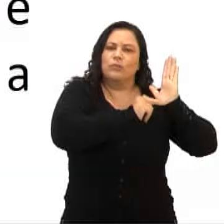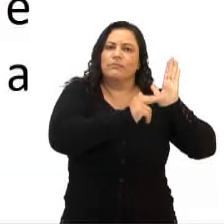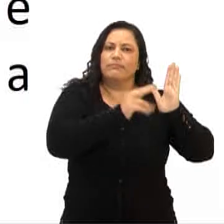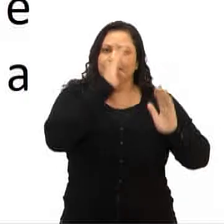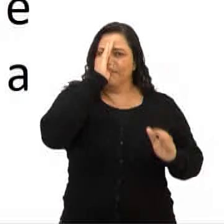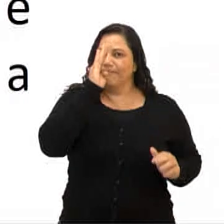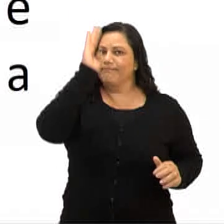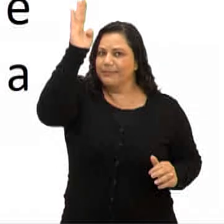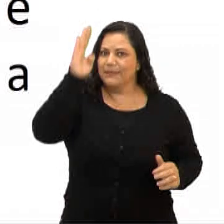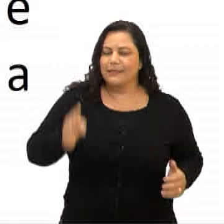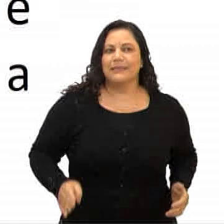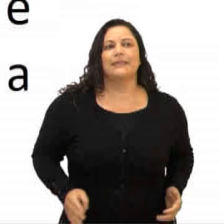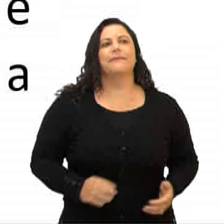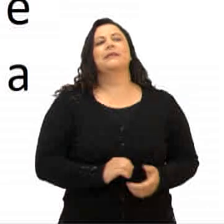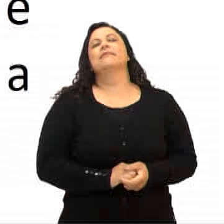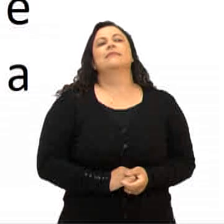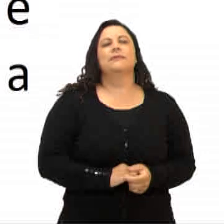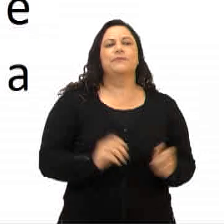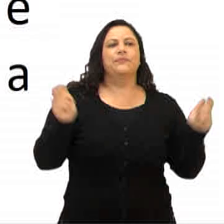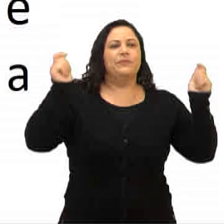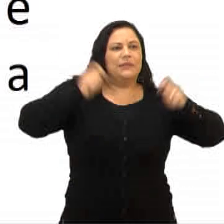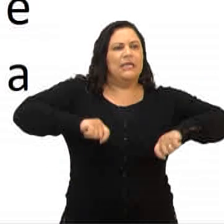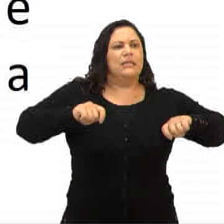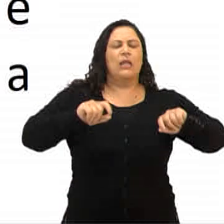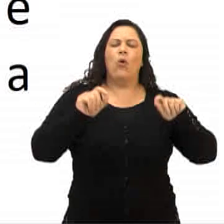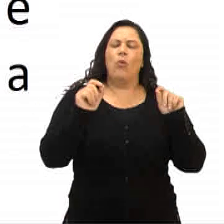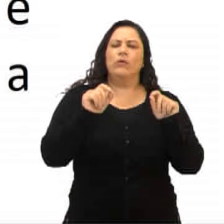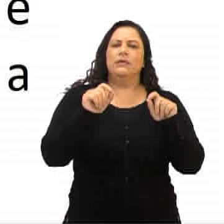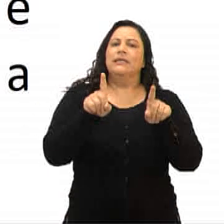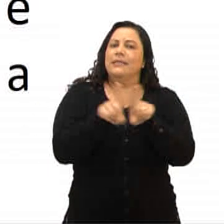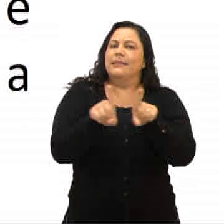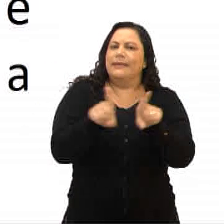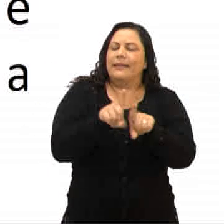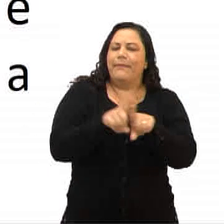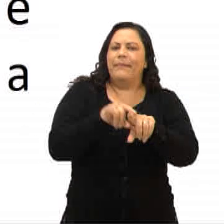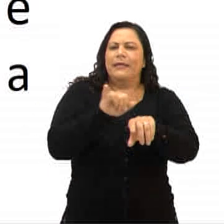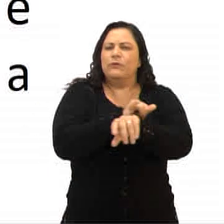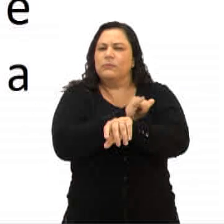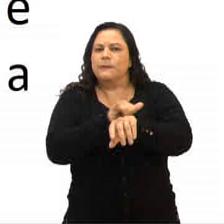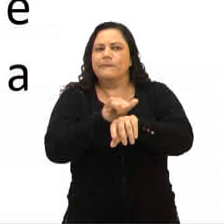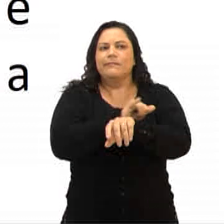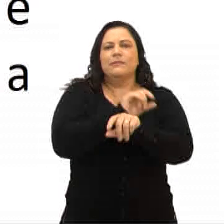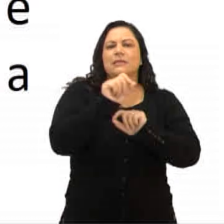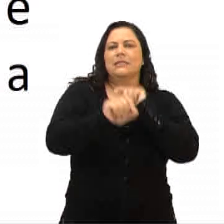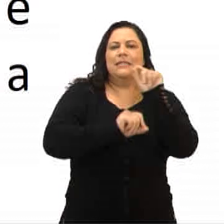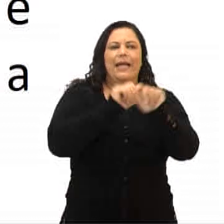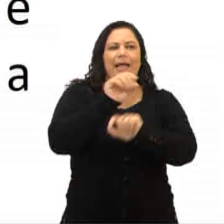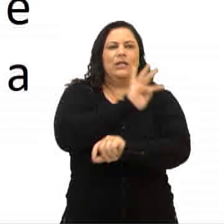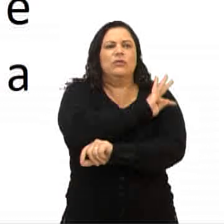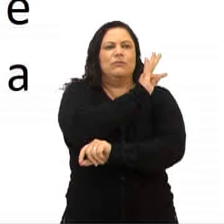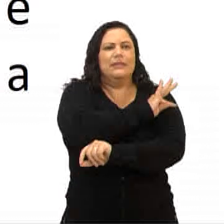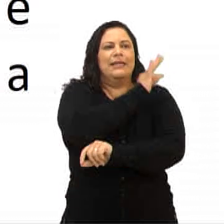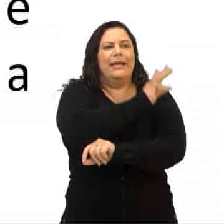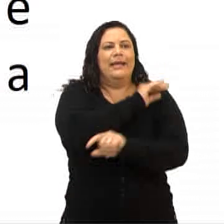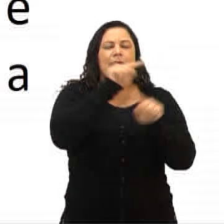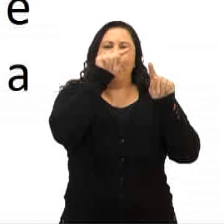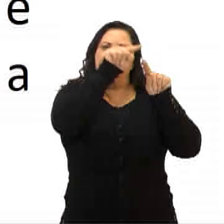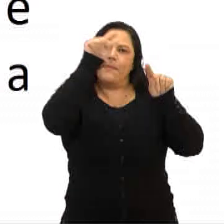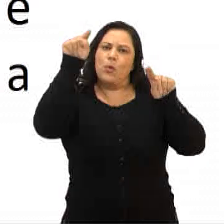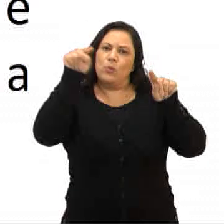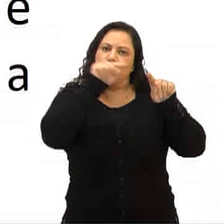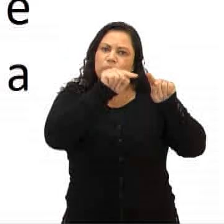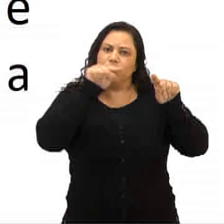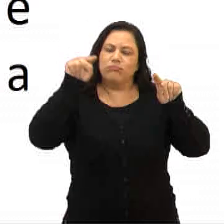Sua ruptura com as pinceladas intuitivas do impressionismo se aplicou em uma técnica regular, que é o pontilhismo, como a gente já falou. As cores não